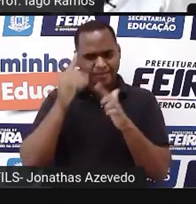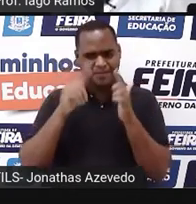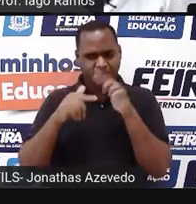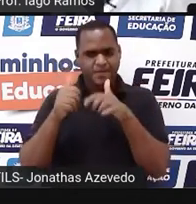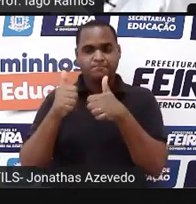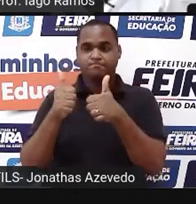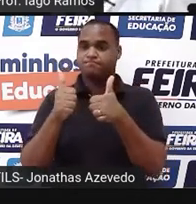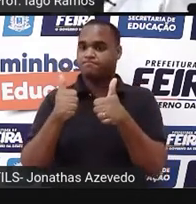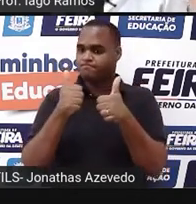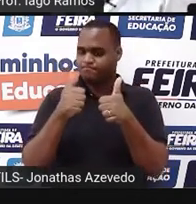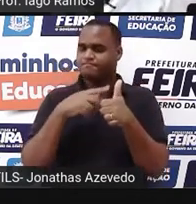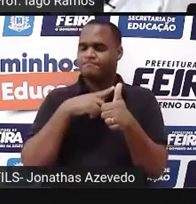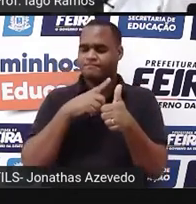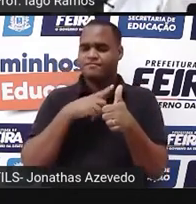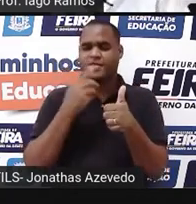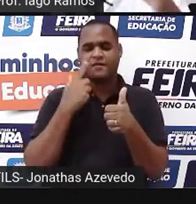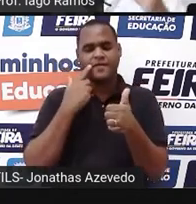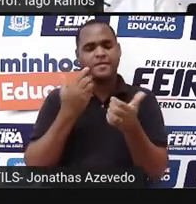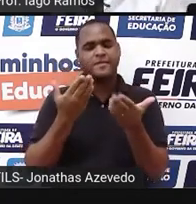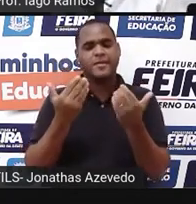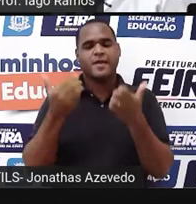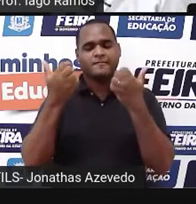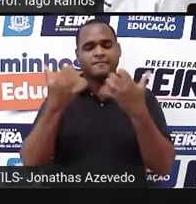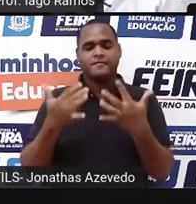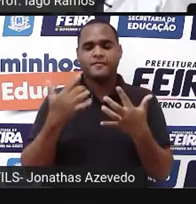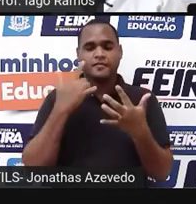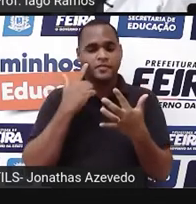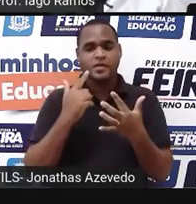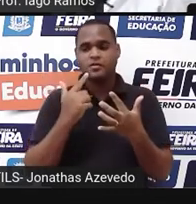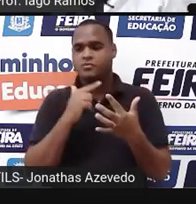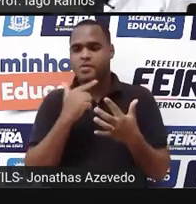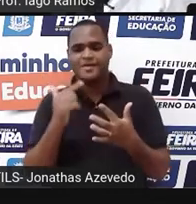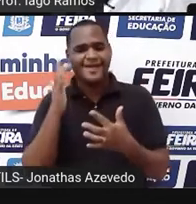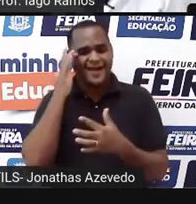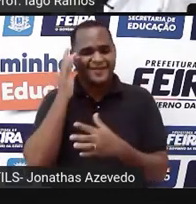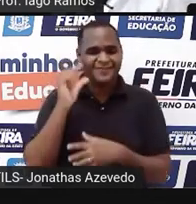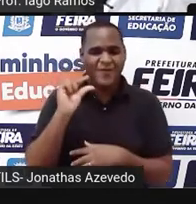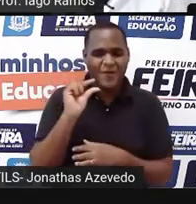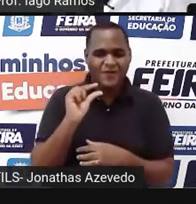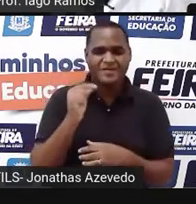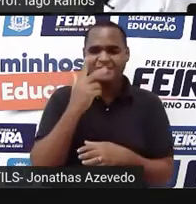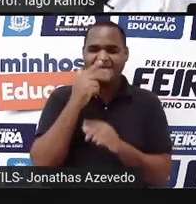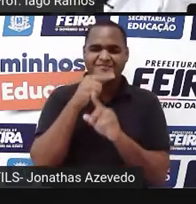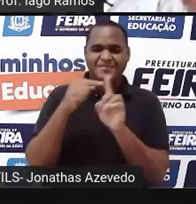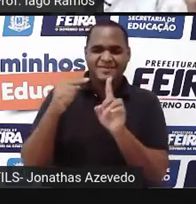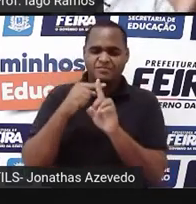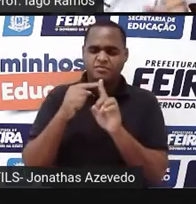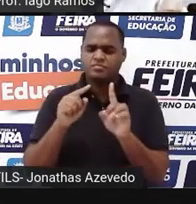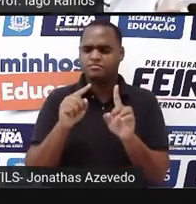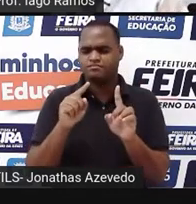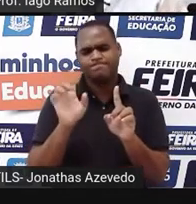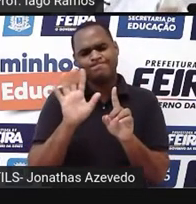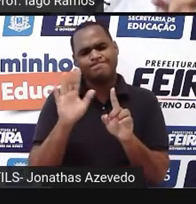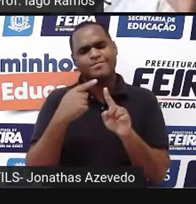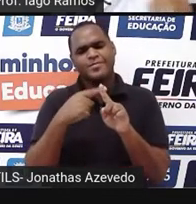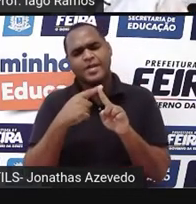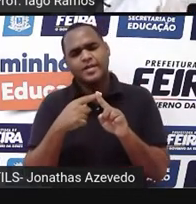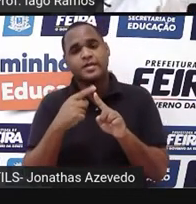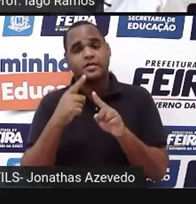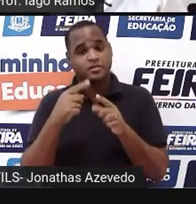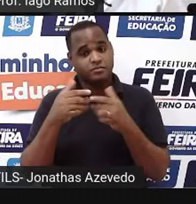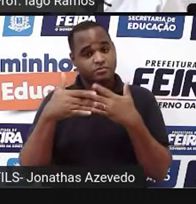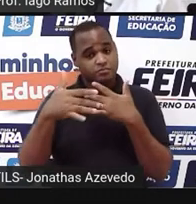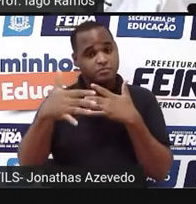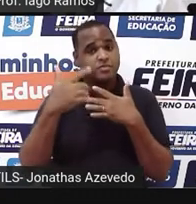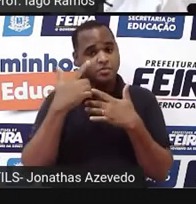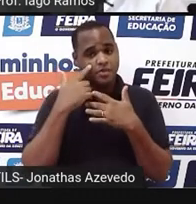Então é isso aí. Vem comigo, mesmo se você achou que foi pouca coisa ou se foi metade, porque a gente vai ver